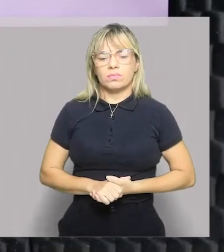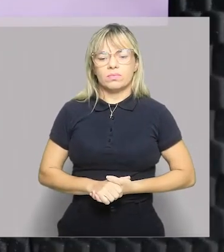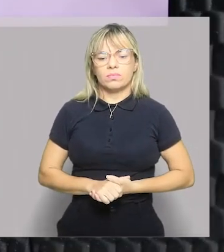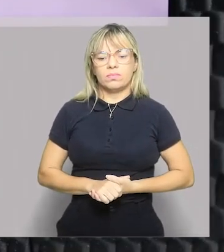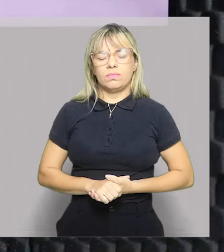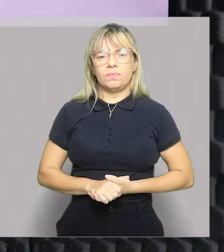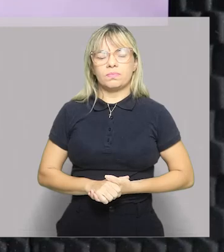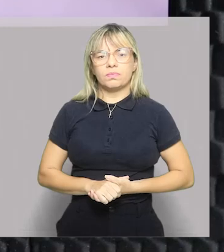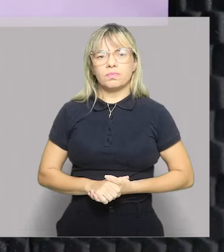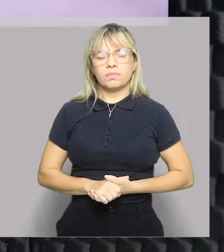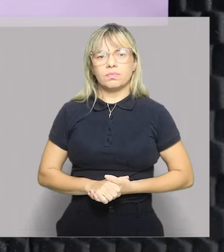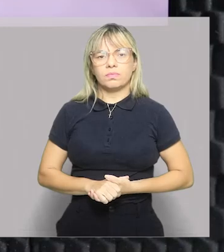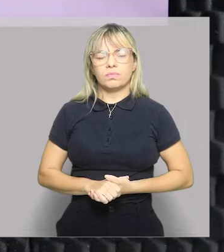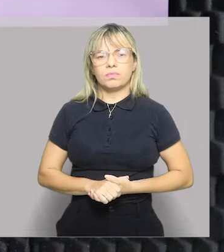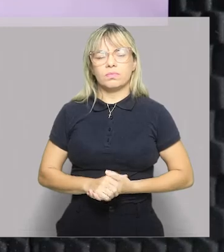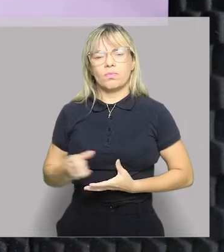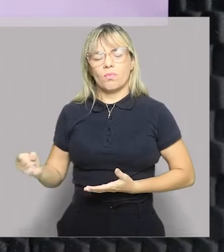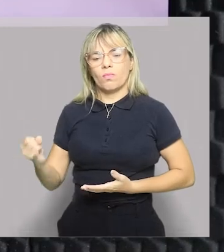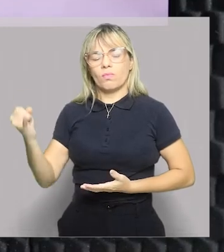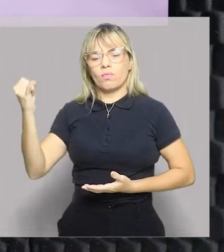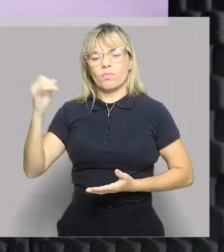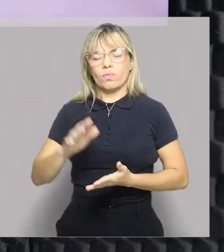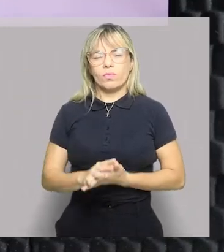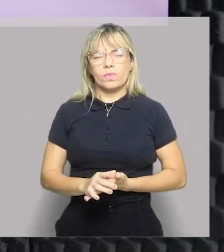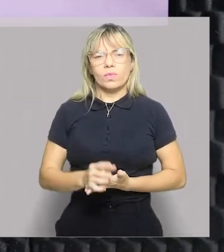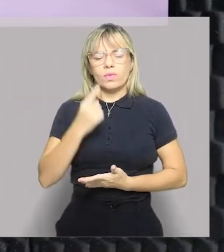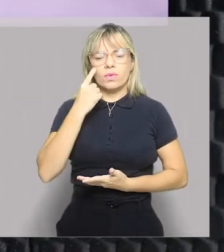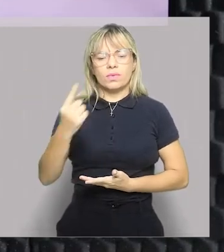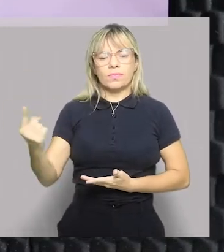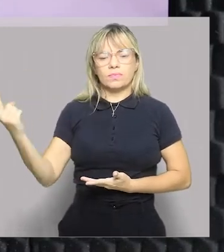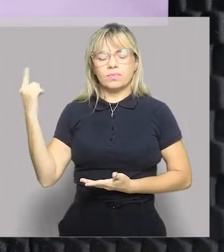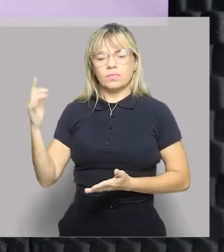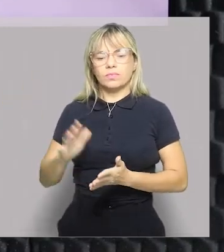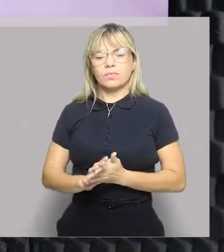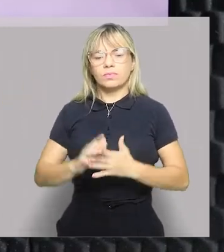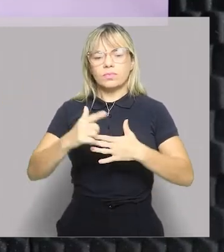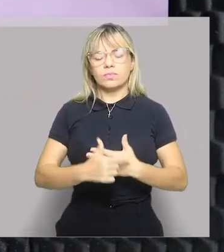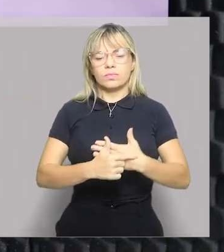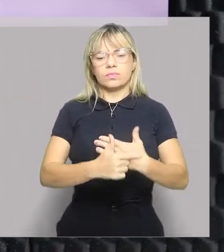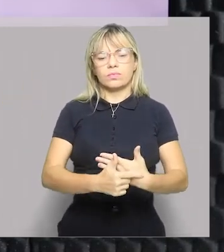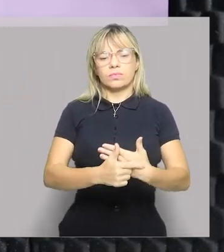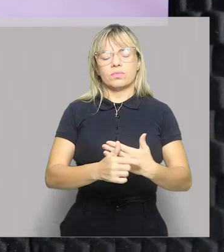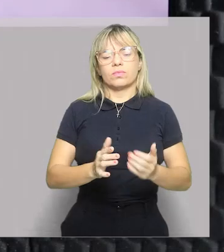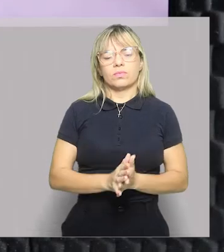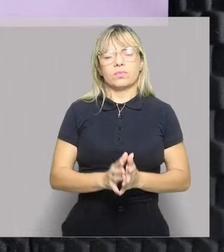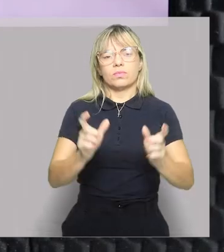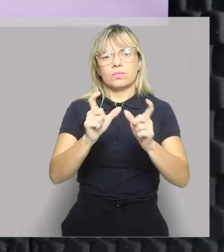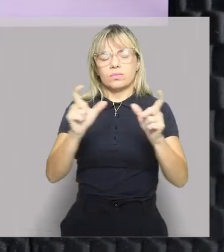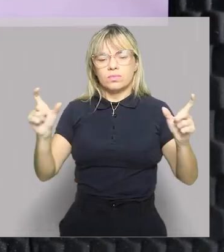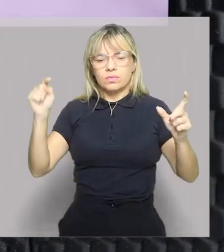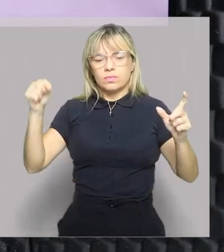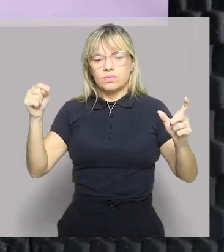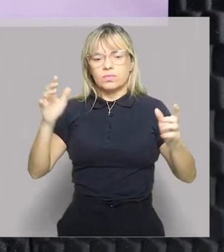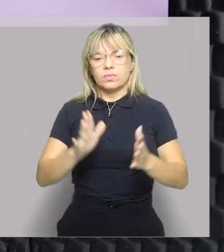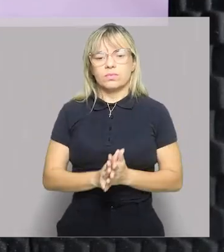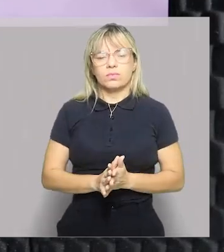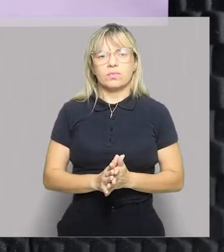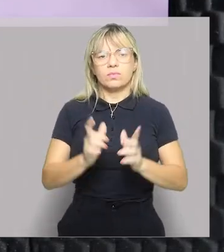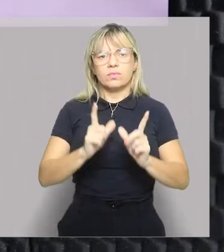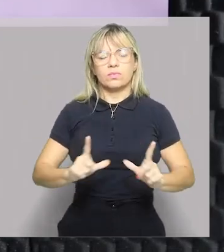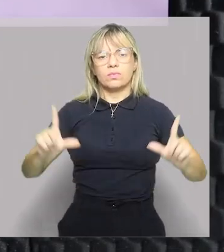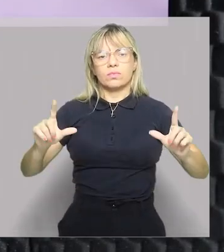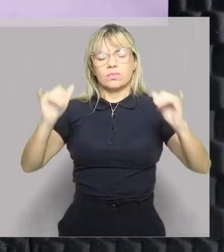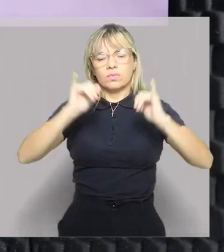É muito importante que você visualize a função dos termos nos textos, né? No caso de um texto publicitário, de uma